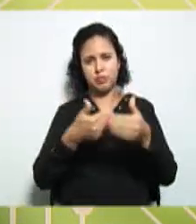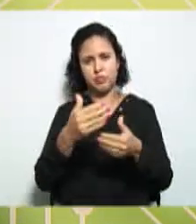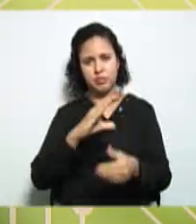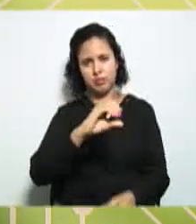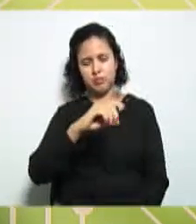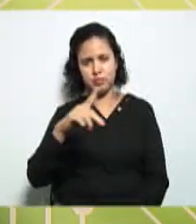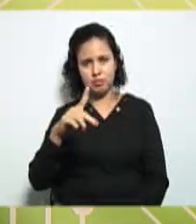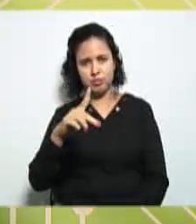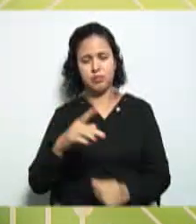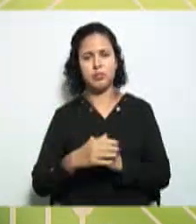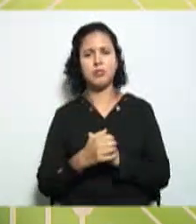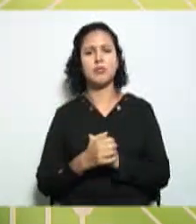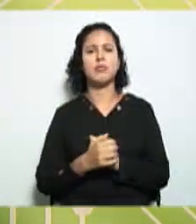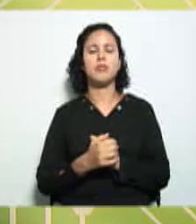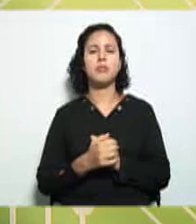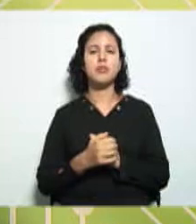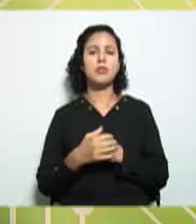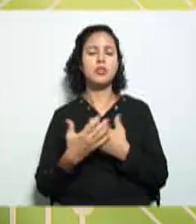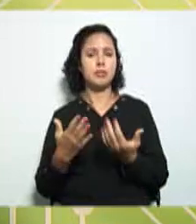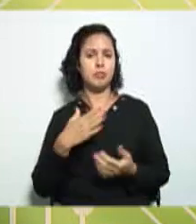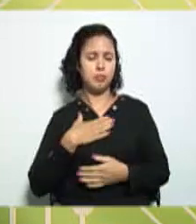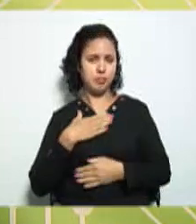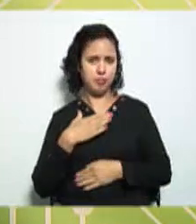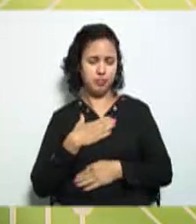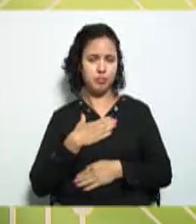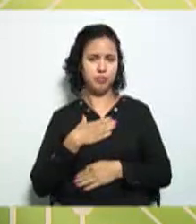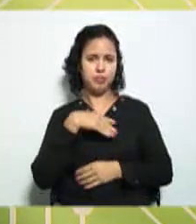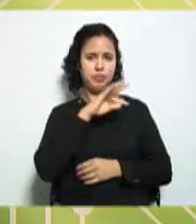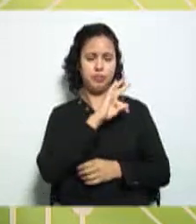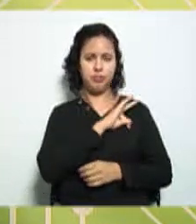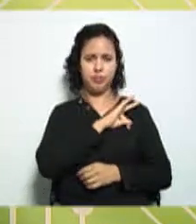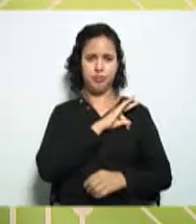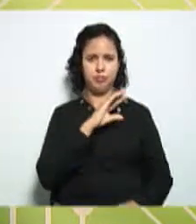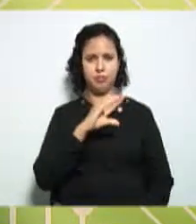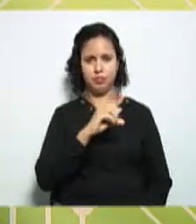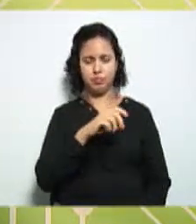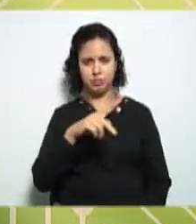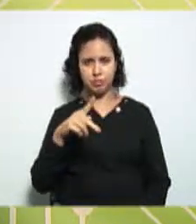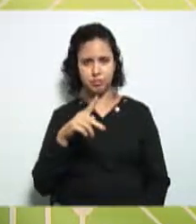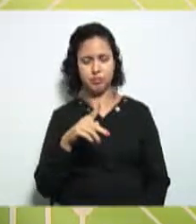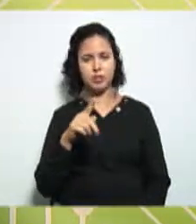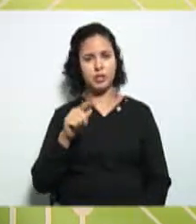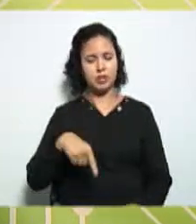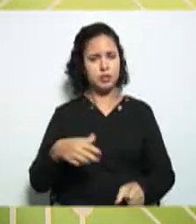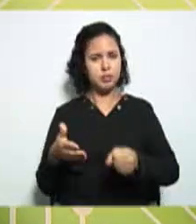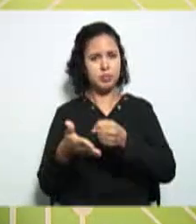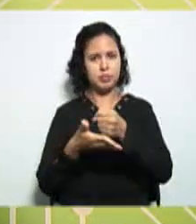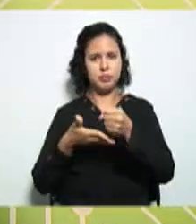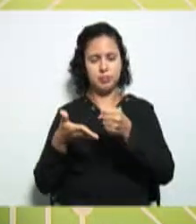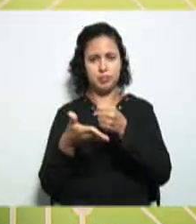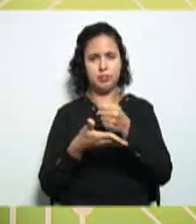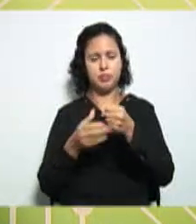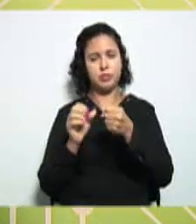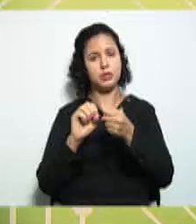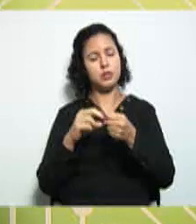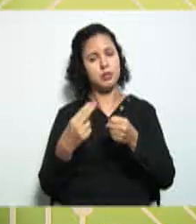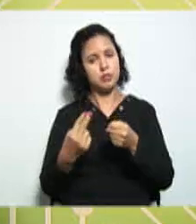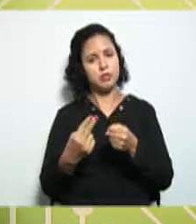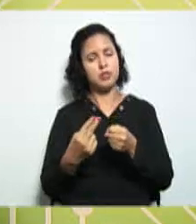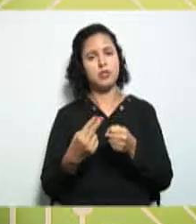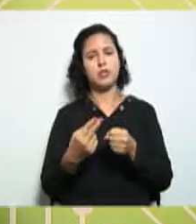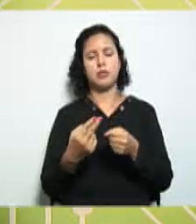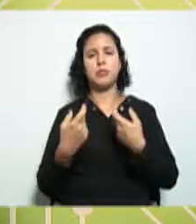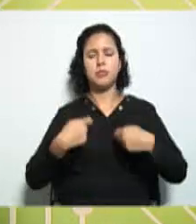cooperativos. Essa competência, para mim, né, técnico em cooperativismo, é uma competência básica, ou seja, eu vou precisar